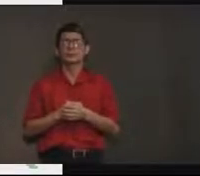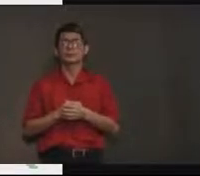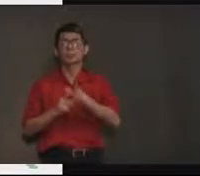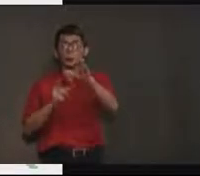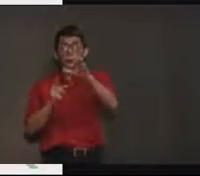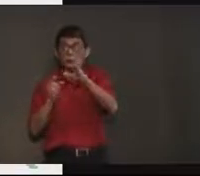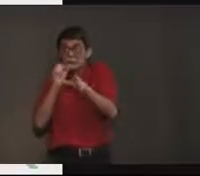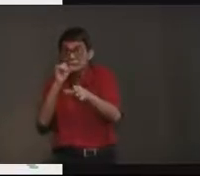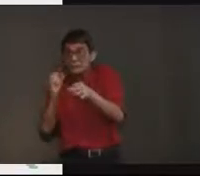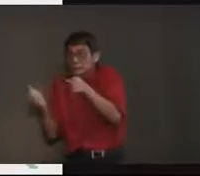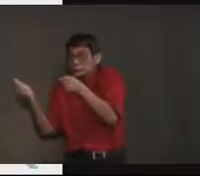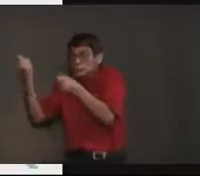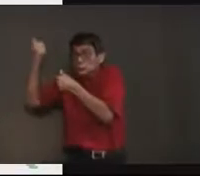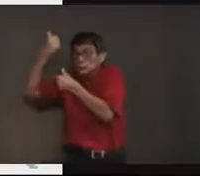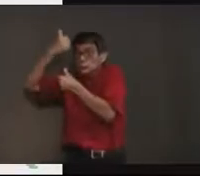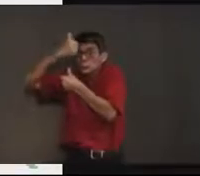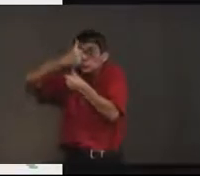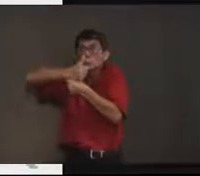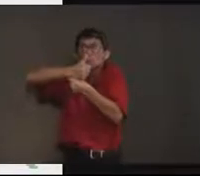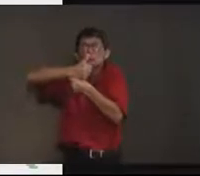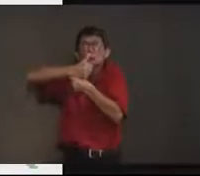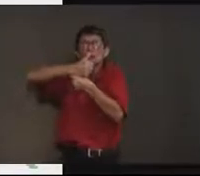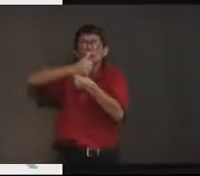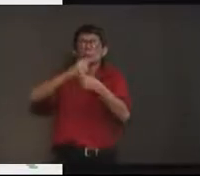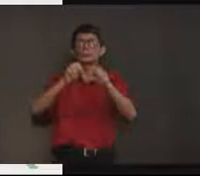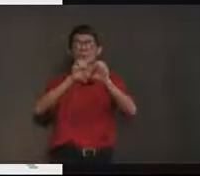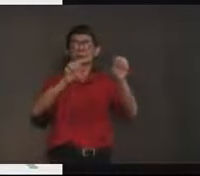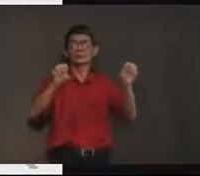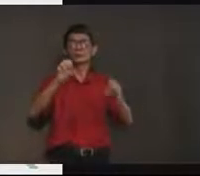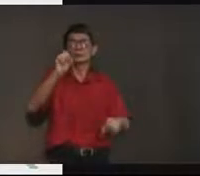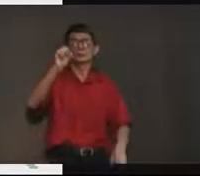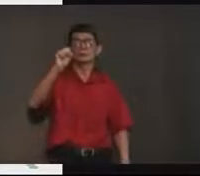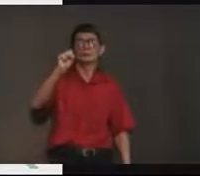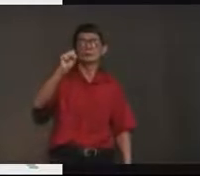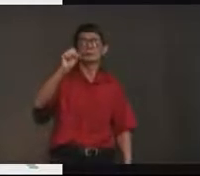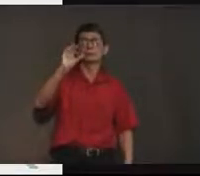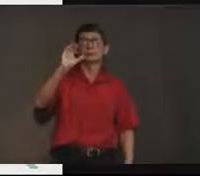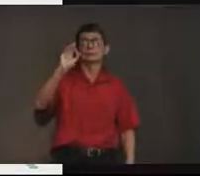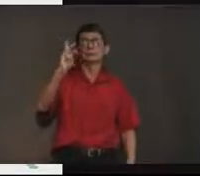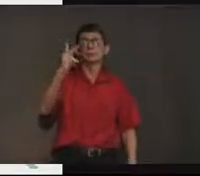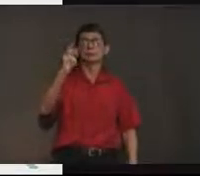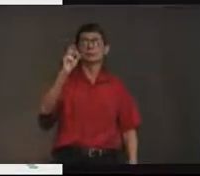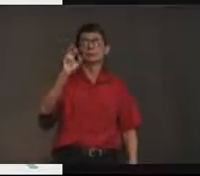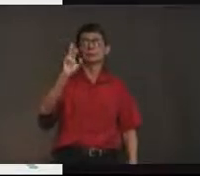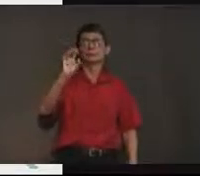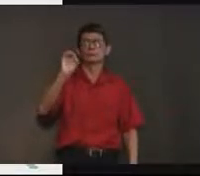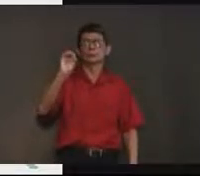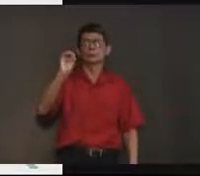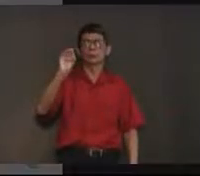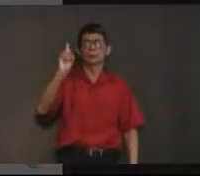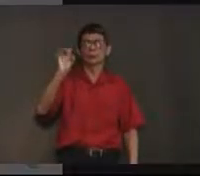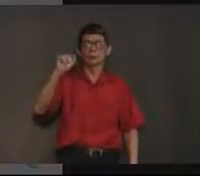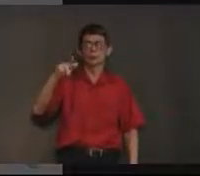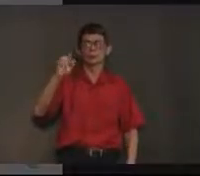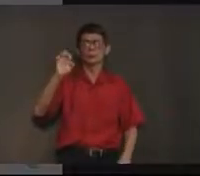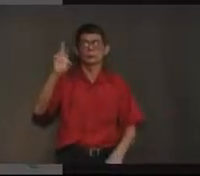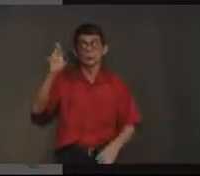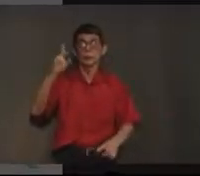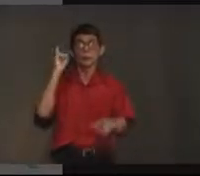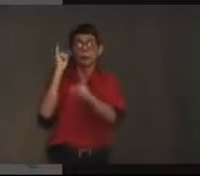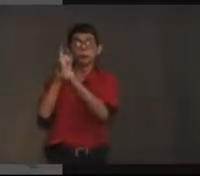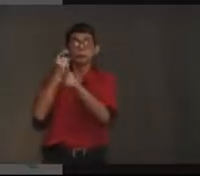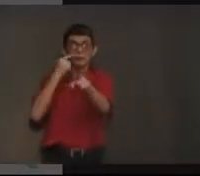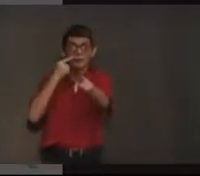são substituição basicamente você eu não sei se a plantinha tá deixando vocês verem Mas você chega na equação